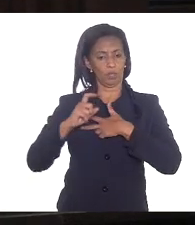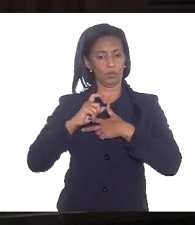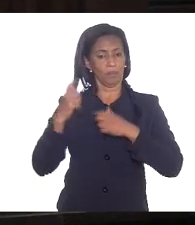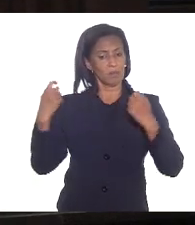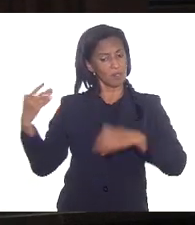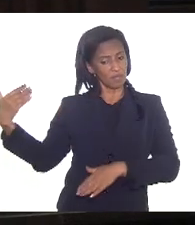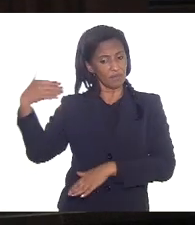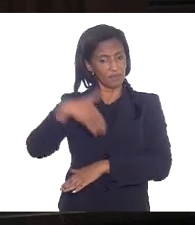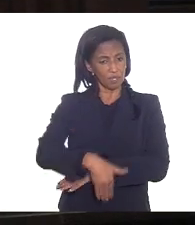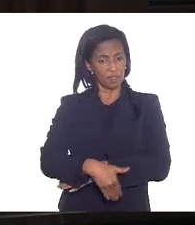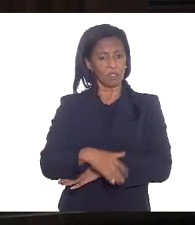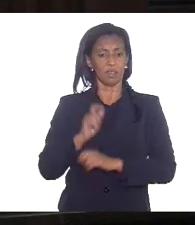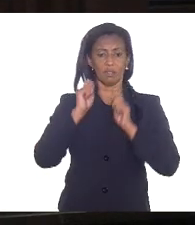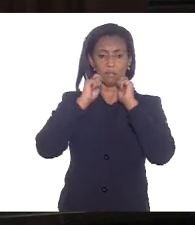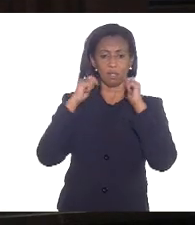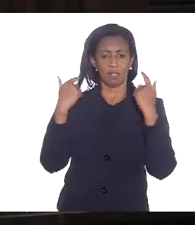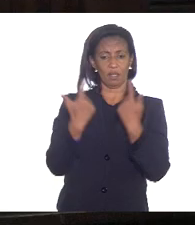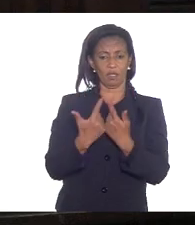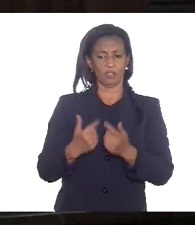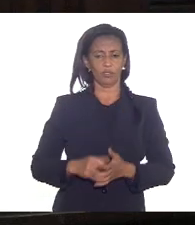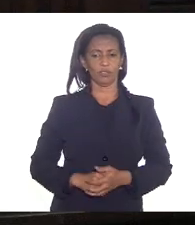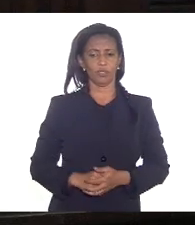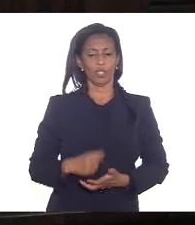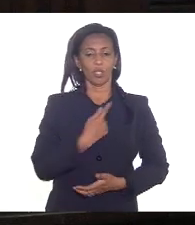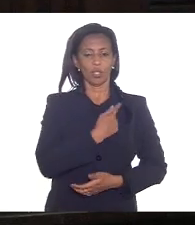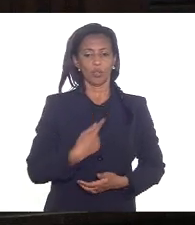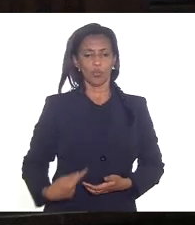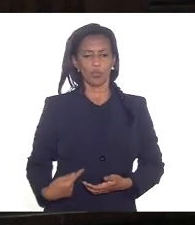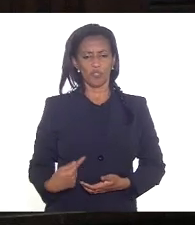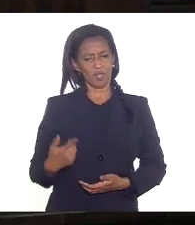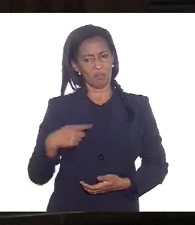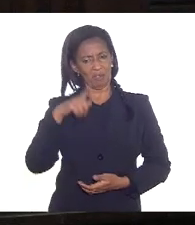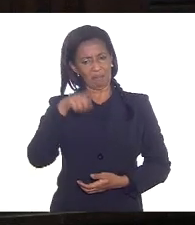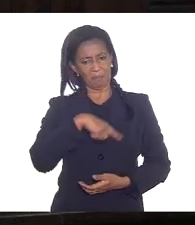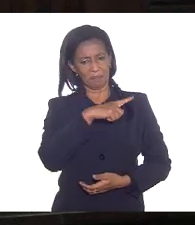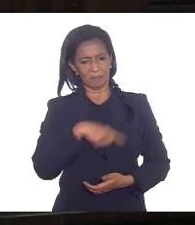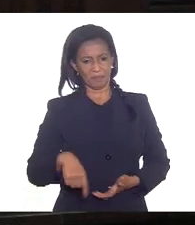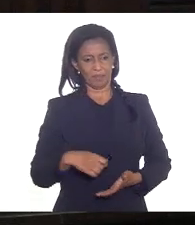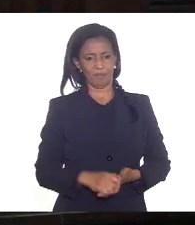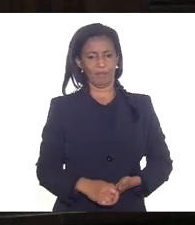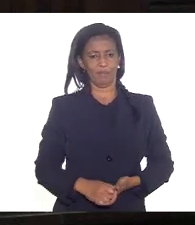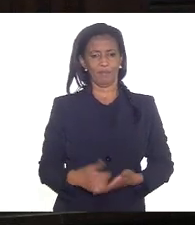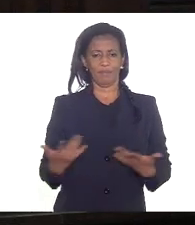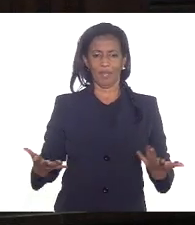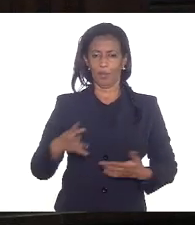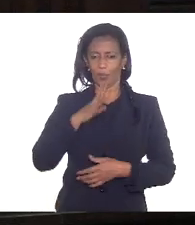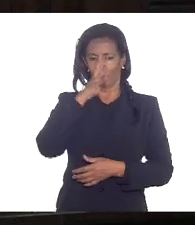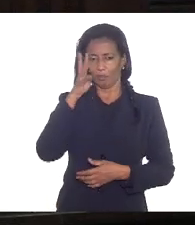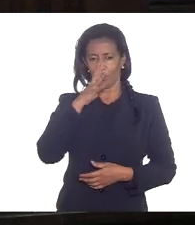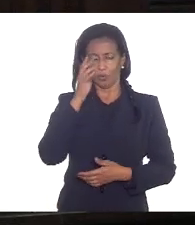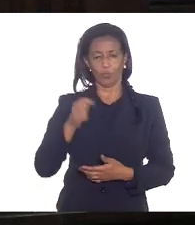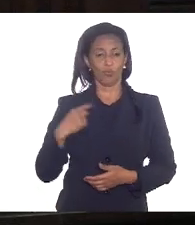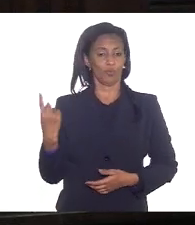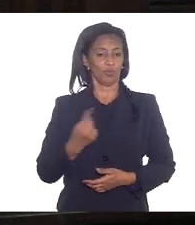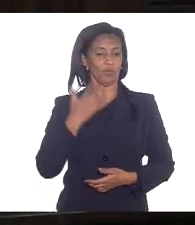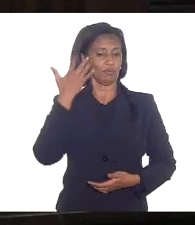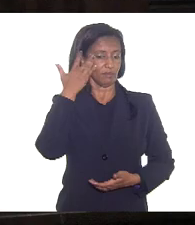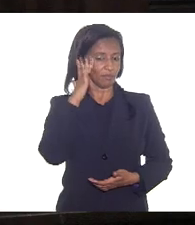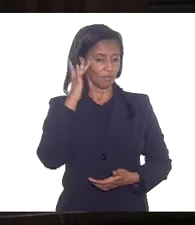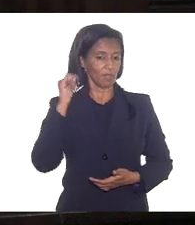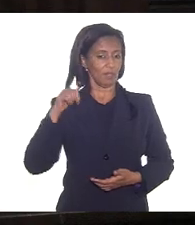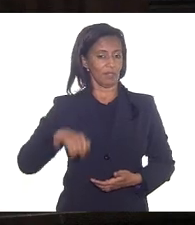tem que vir aqui na casa o que o governador quer ver tá isso é um absurdo né nós achamos